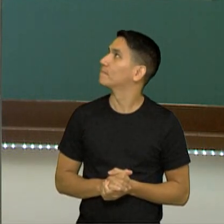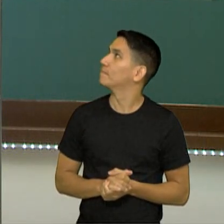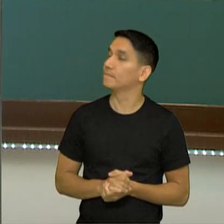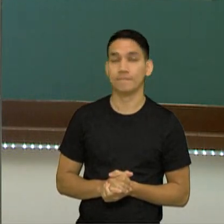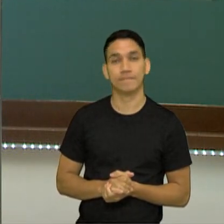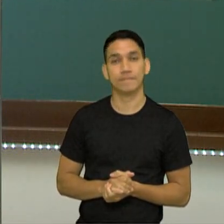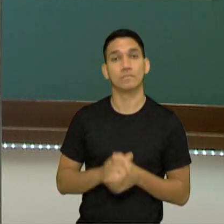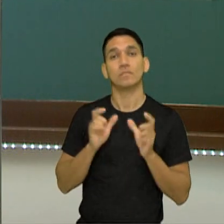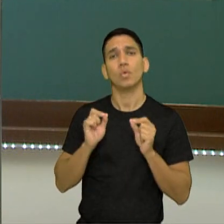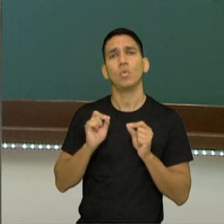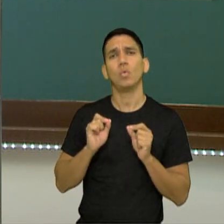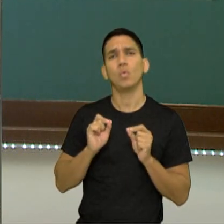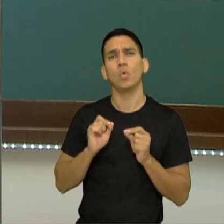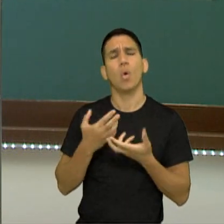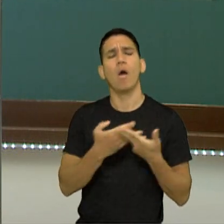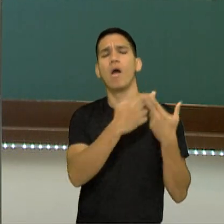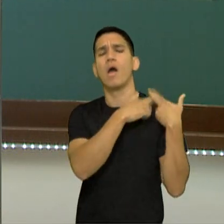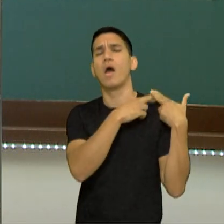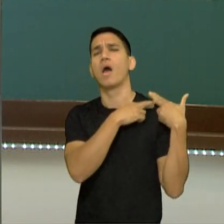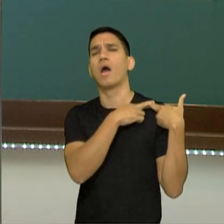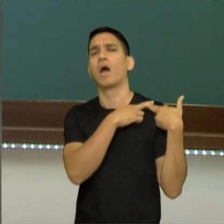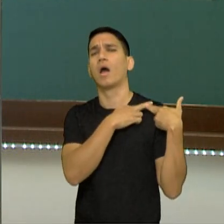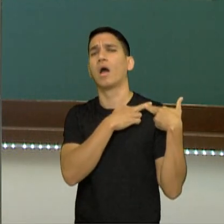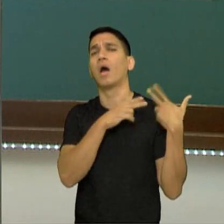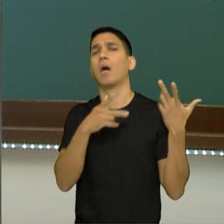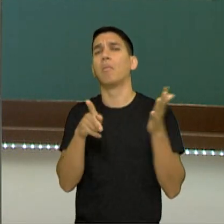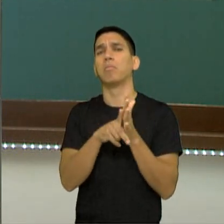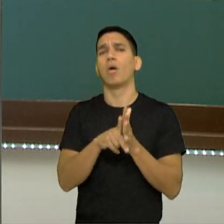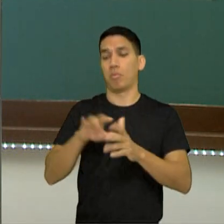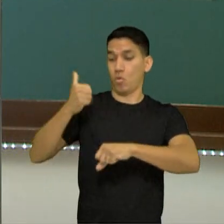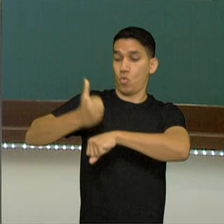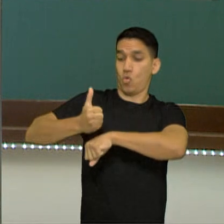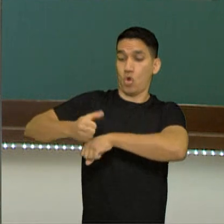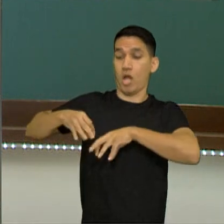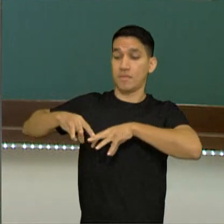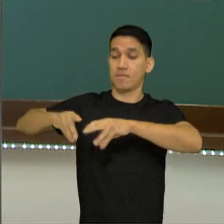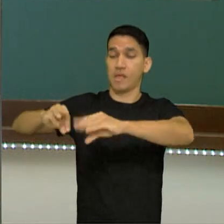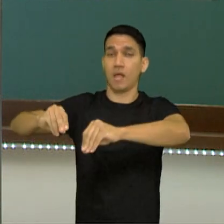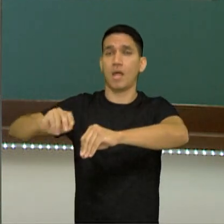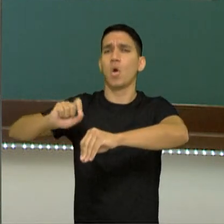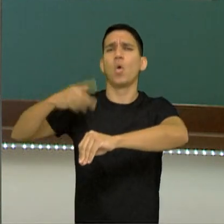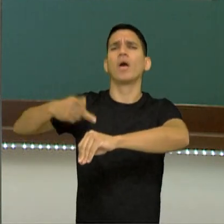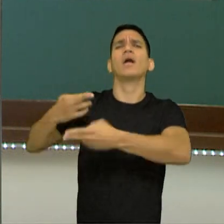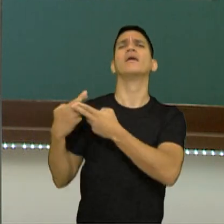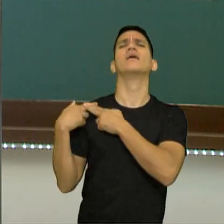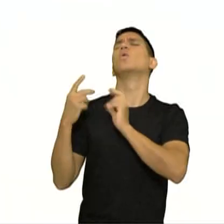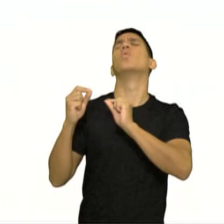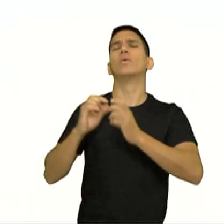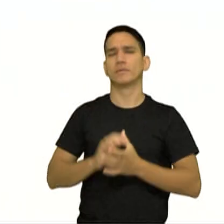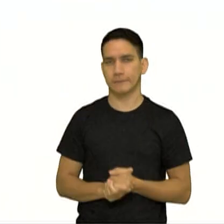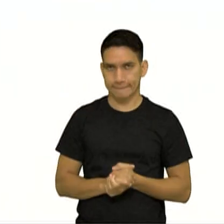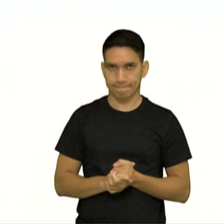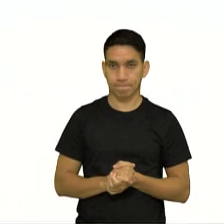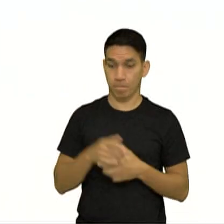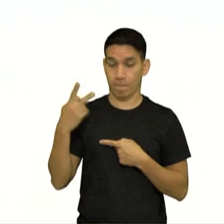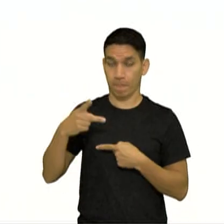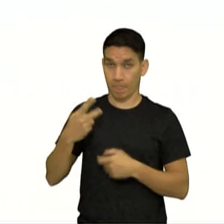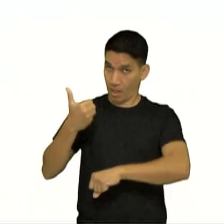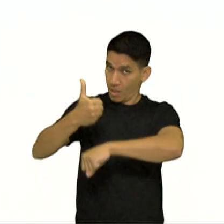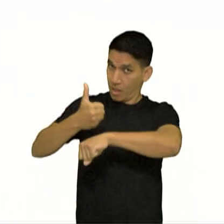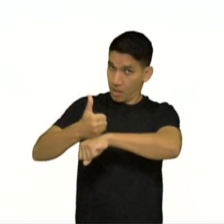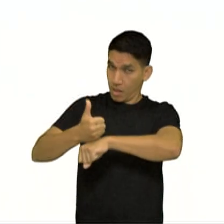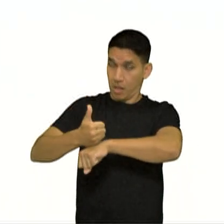E quais eram as obrigações, então, dos senhores feudais, esses que tinham a terra, certo? Então, eles tinham que proteger